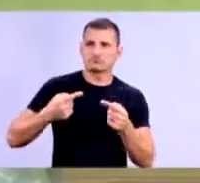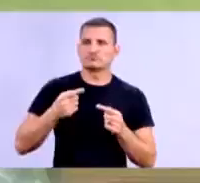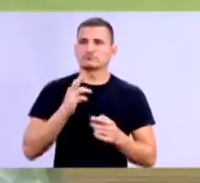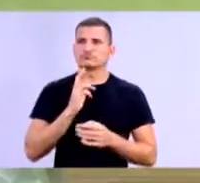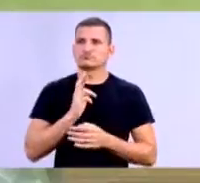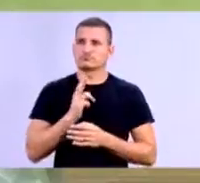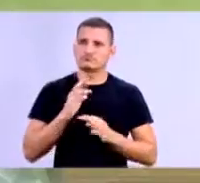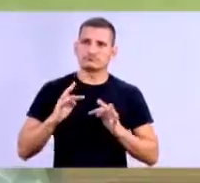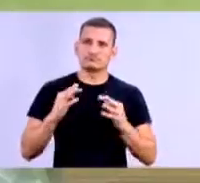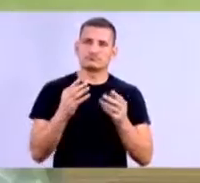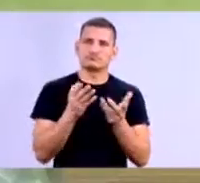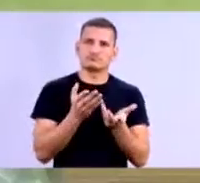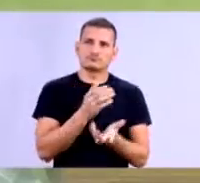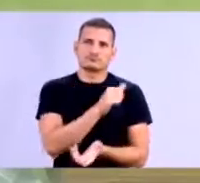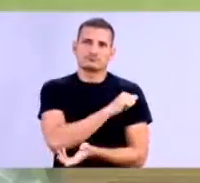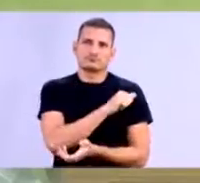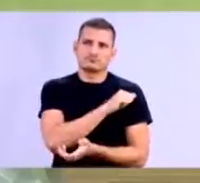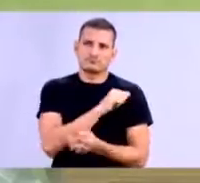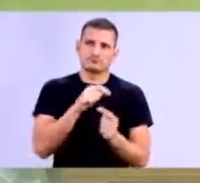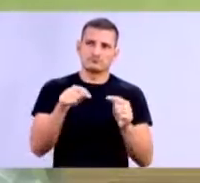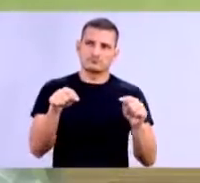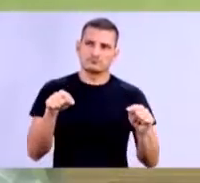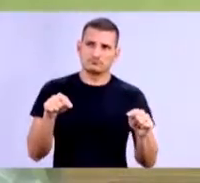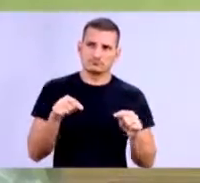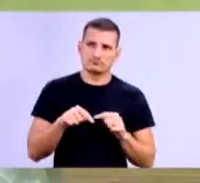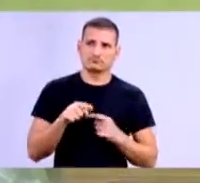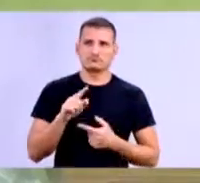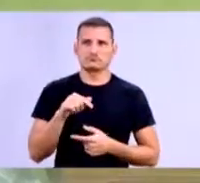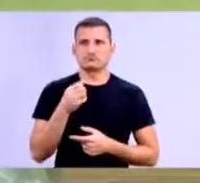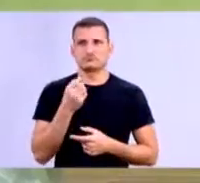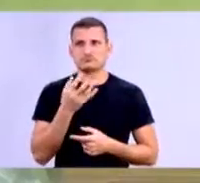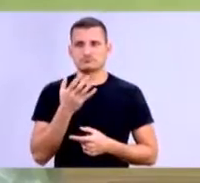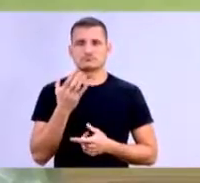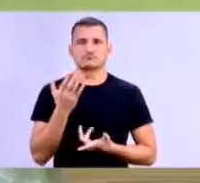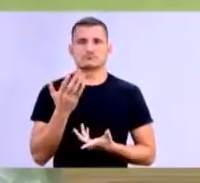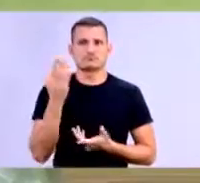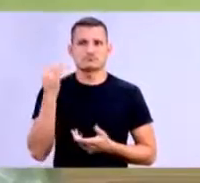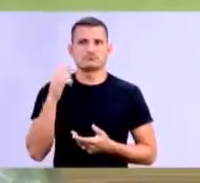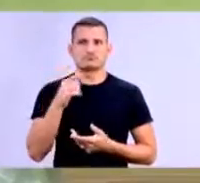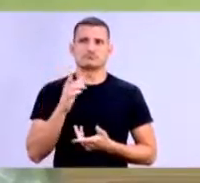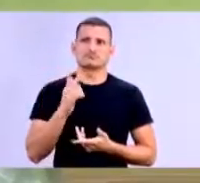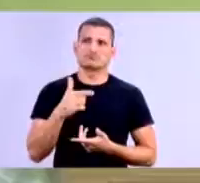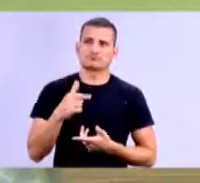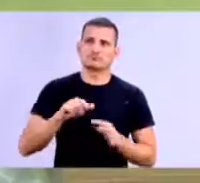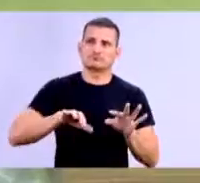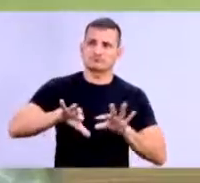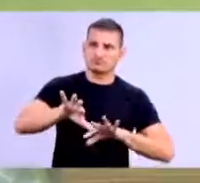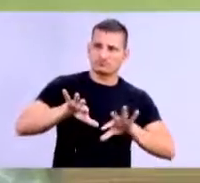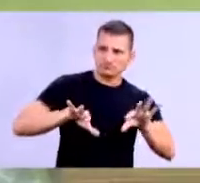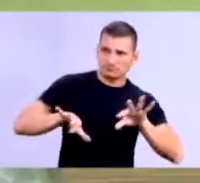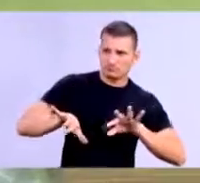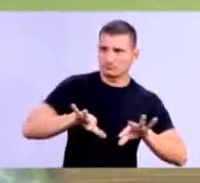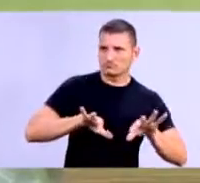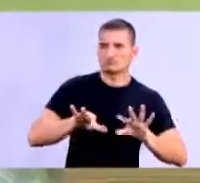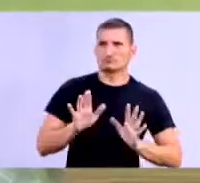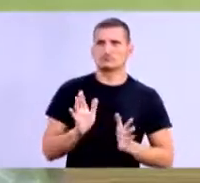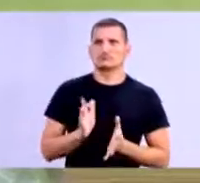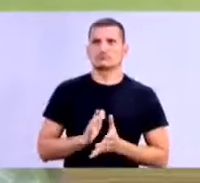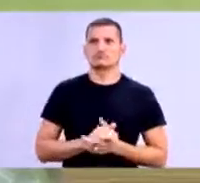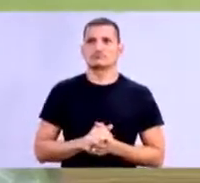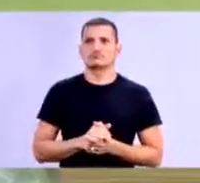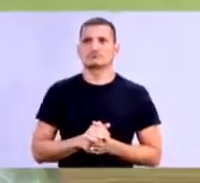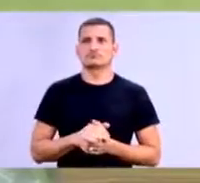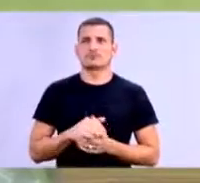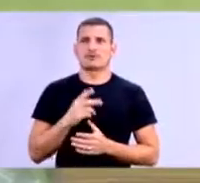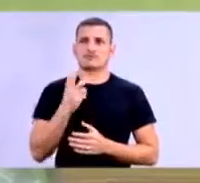os alunos da sala. Isso é muito bom, saber que vocês não se individualizam, não se fecham como se fossem